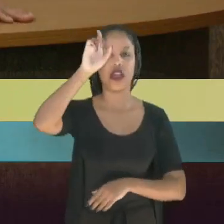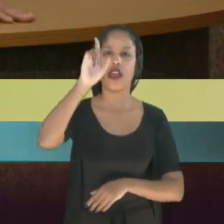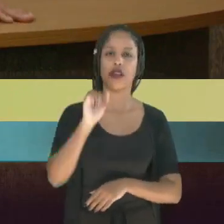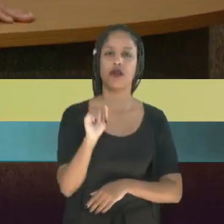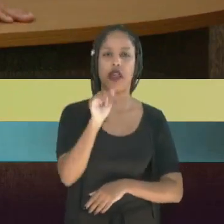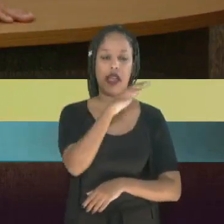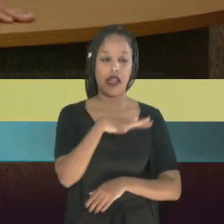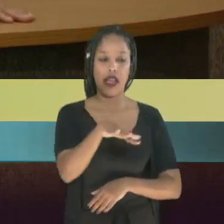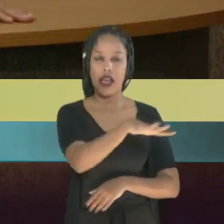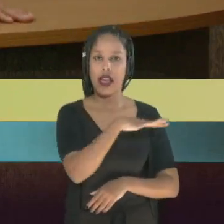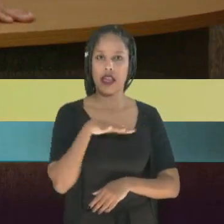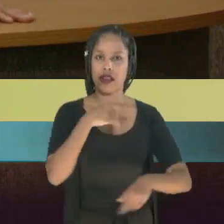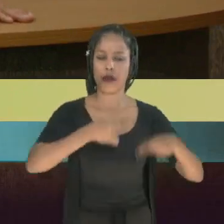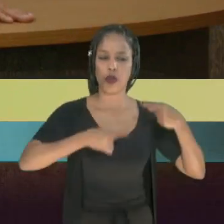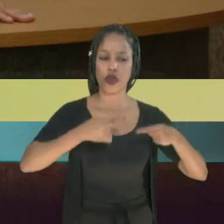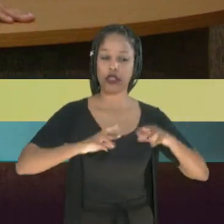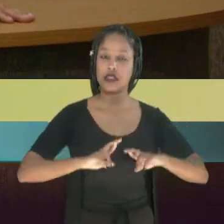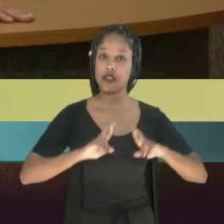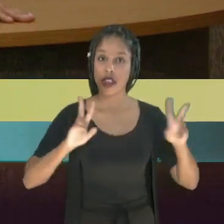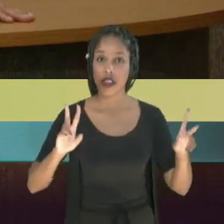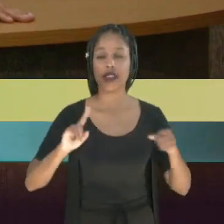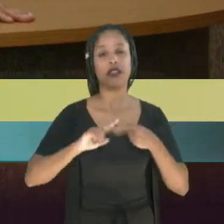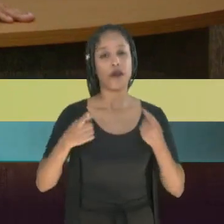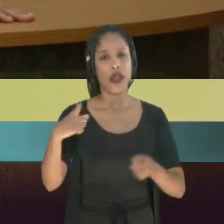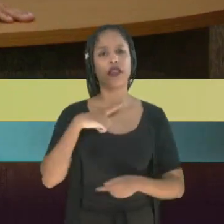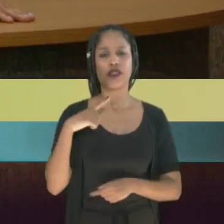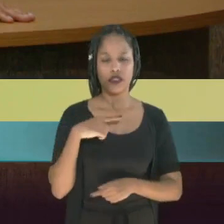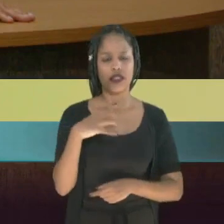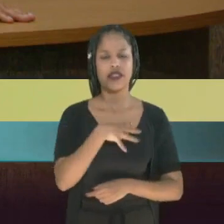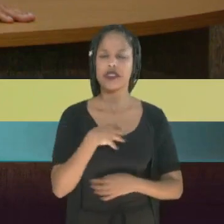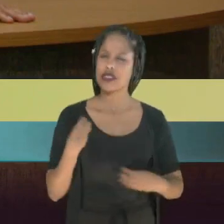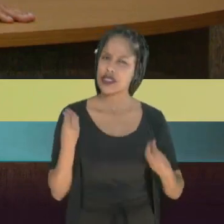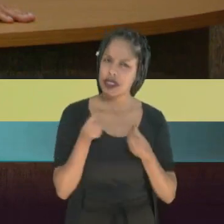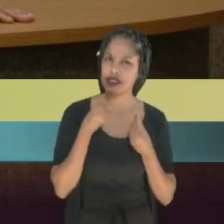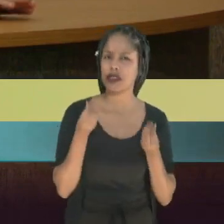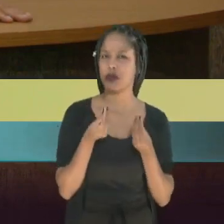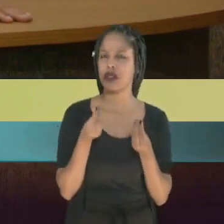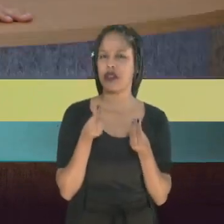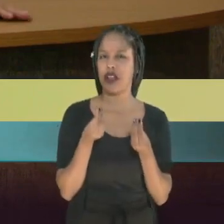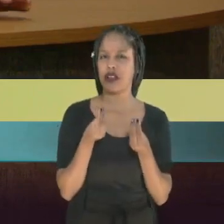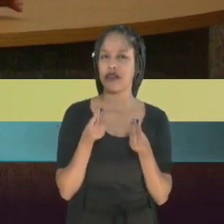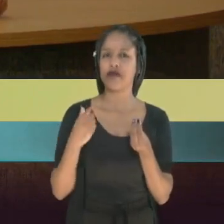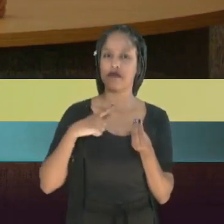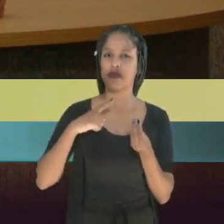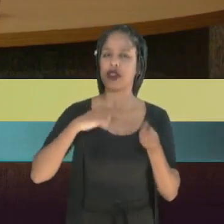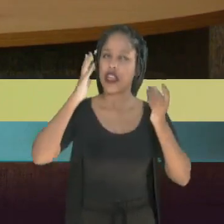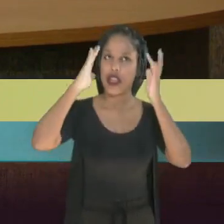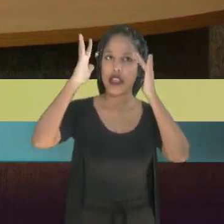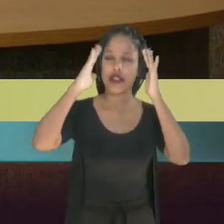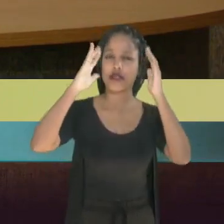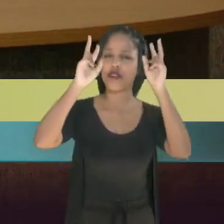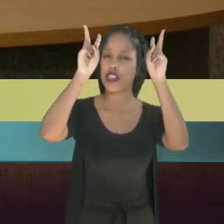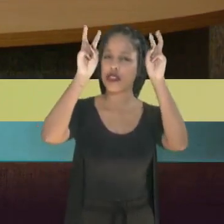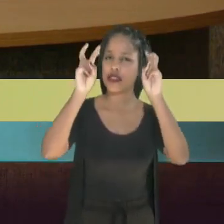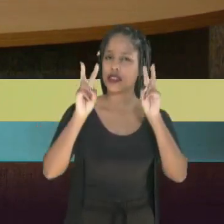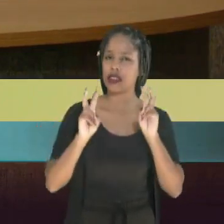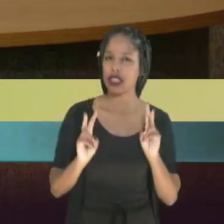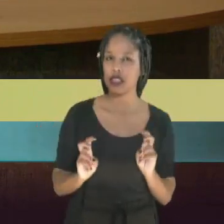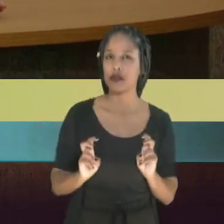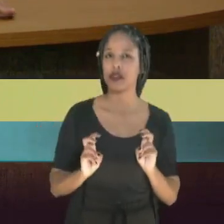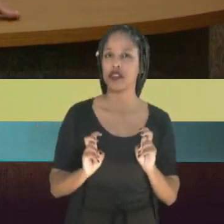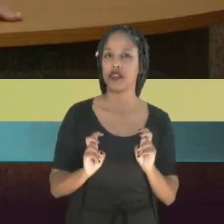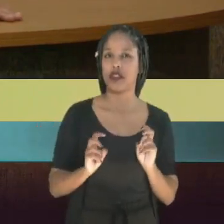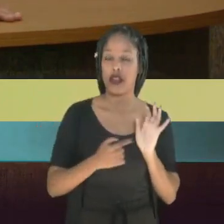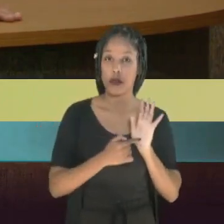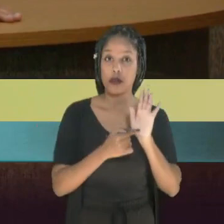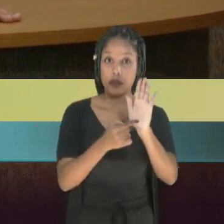corrente ideológica, mas que com certeza tem a sensibilidade de poder refletir sobre os temas que é trazido